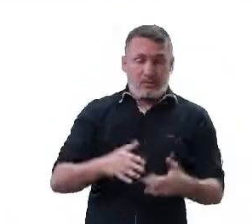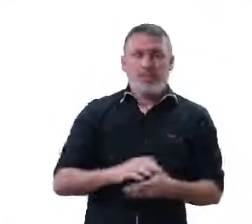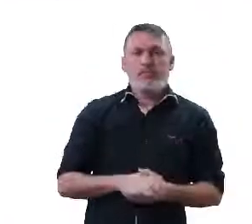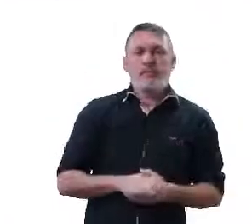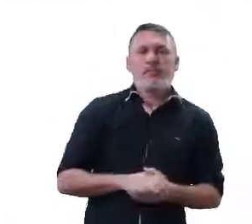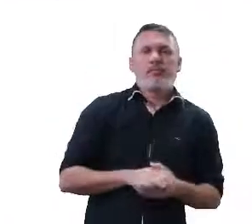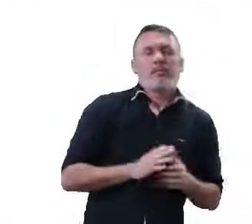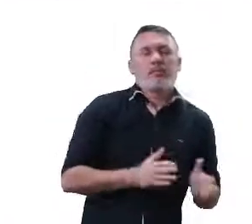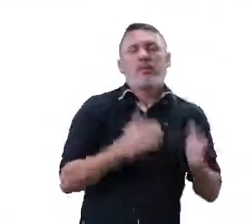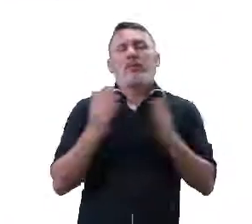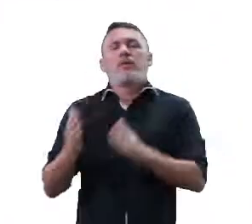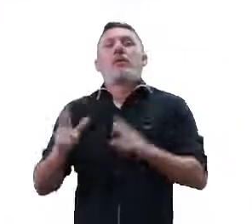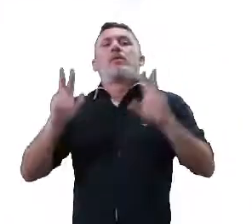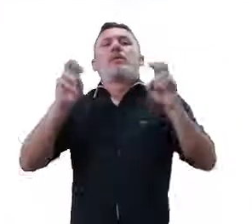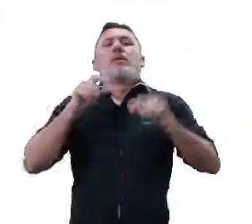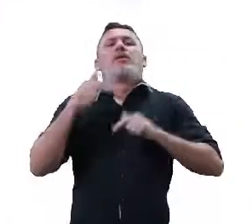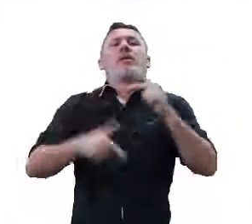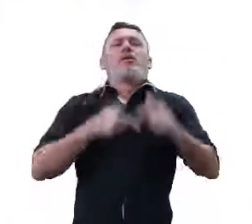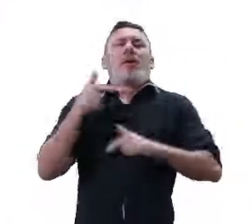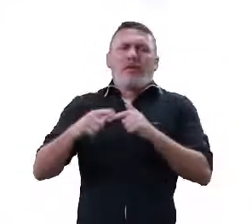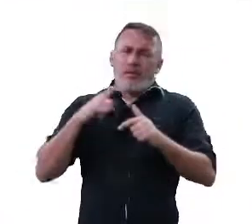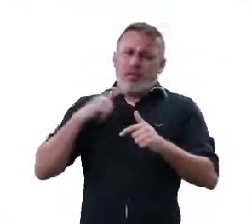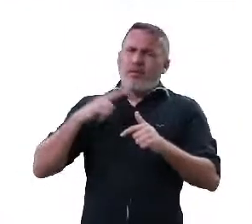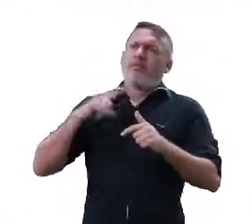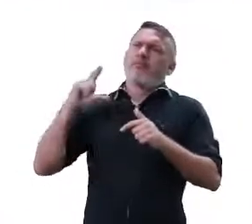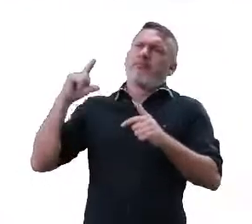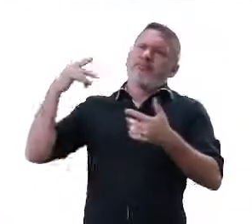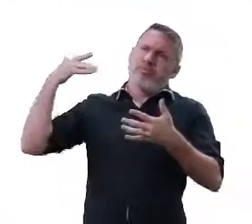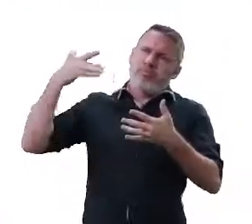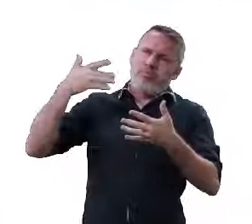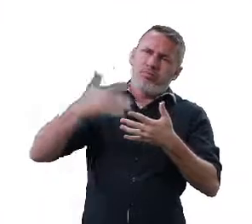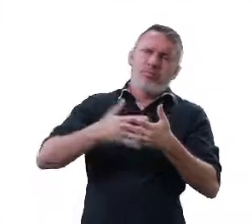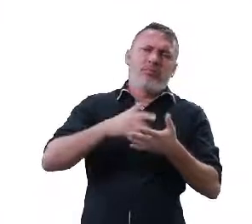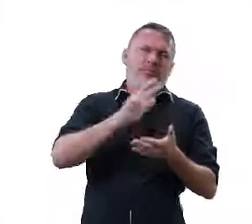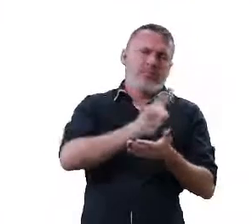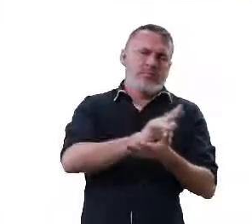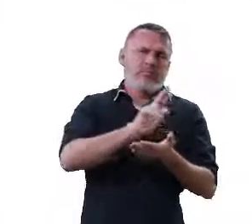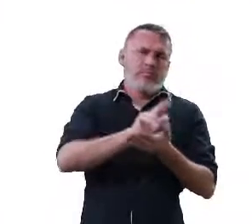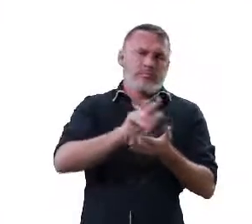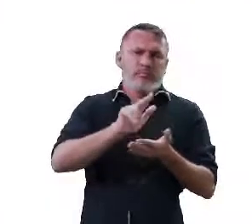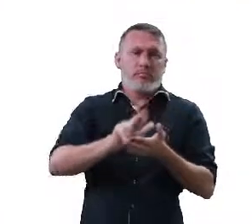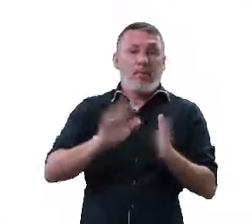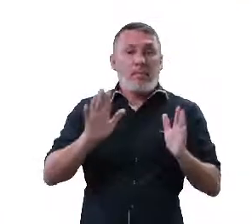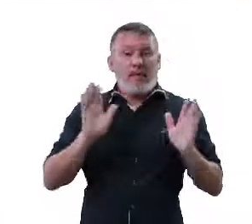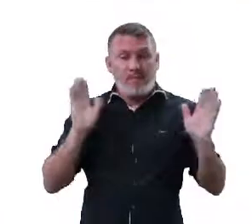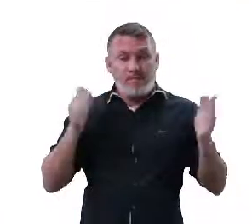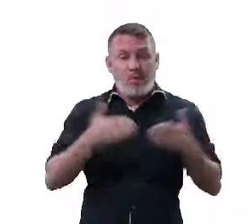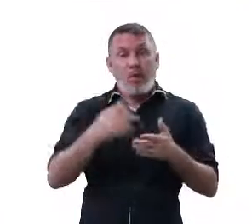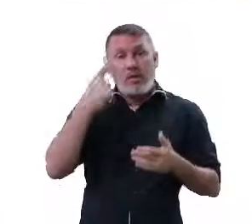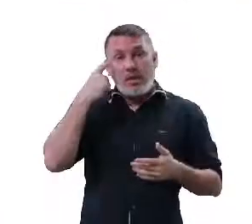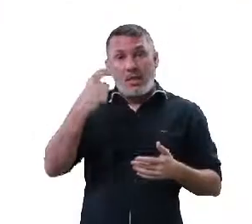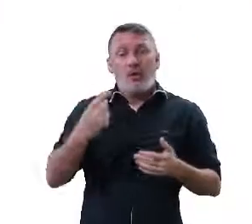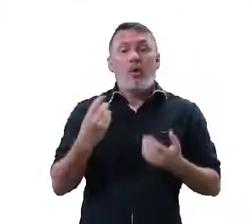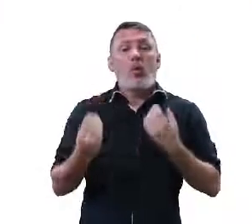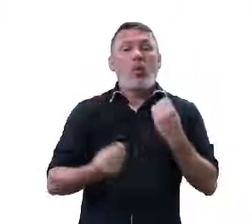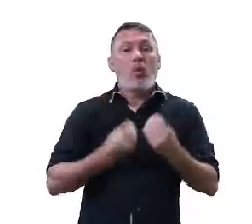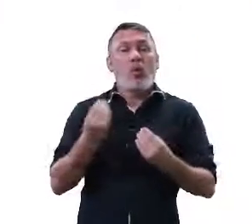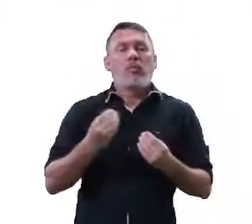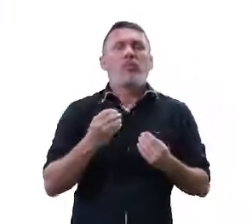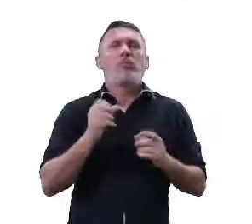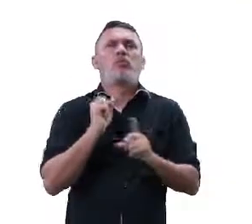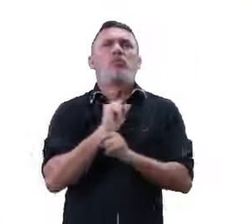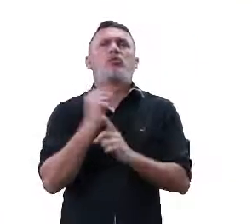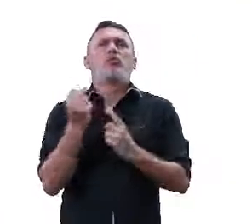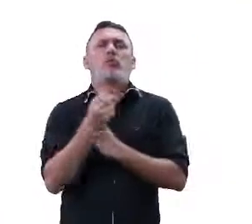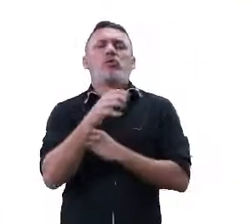trabalho, o trabalho ele tem conotações diferentes ao longo do tempo. Mas o que nos interessa aqui é como os sociólogos abordam o